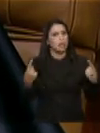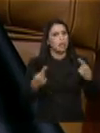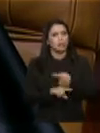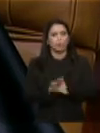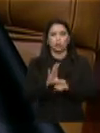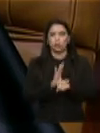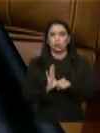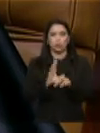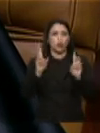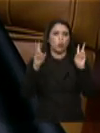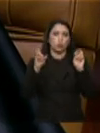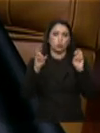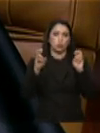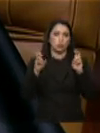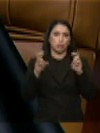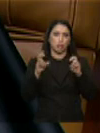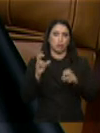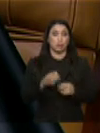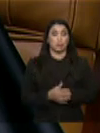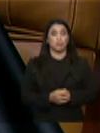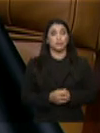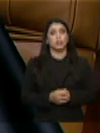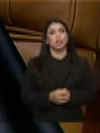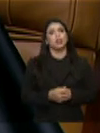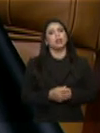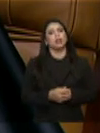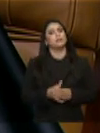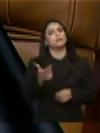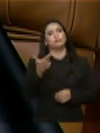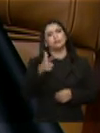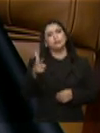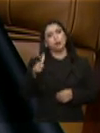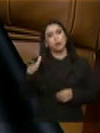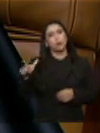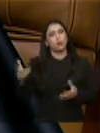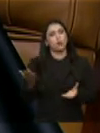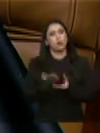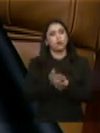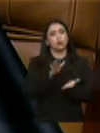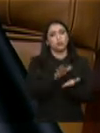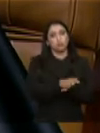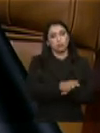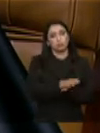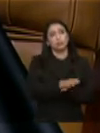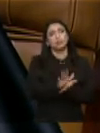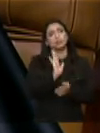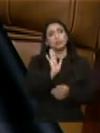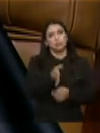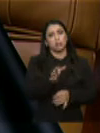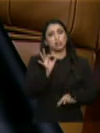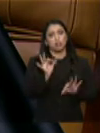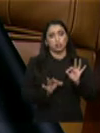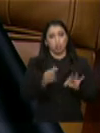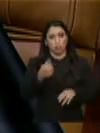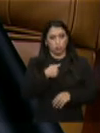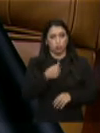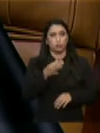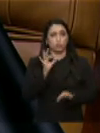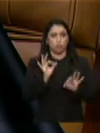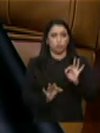discussão. E aí cito vários precedentes, inclusive assim julgava eu próprio.